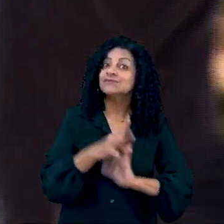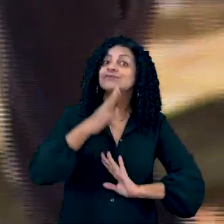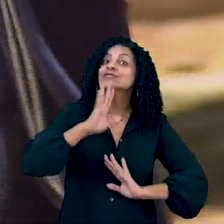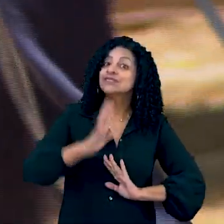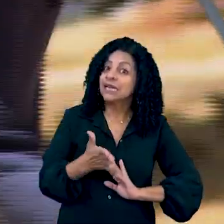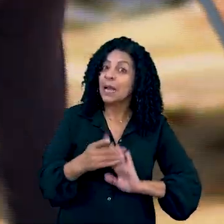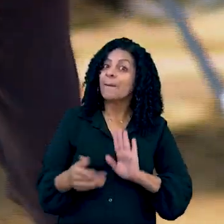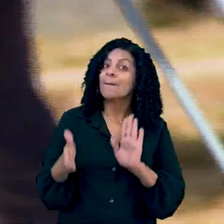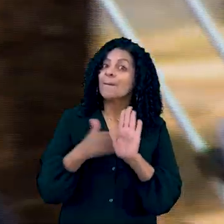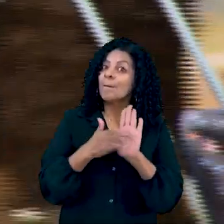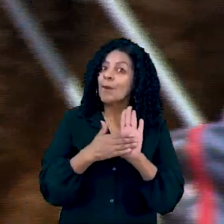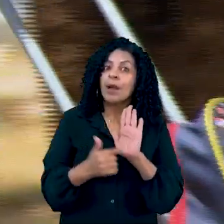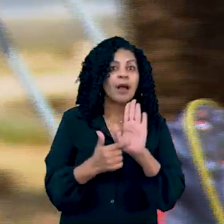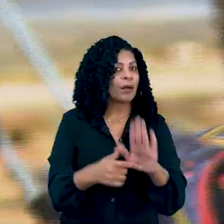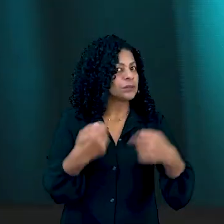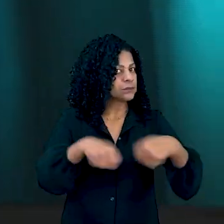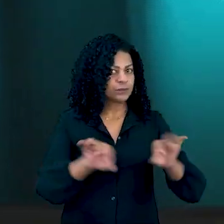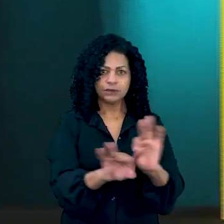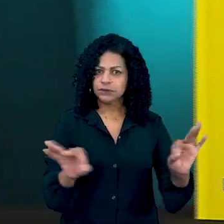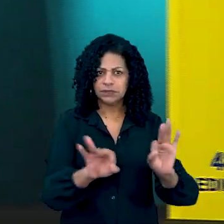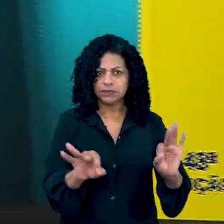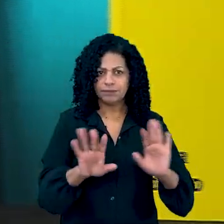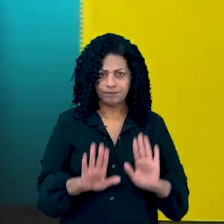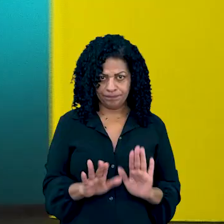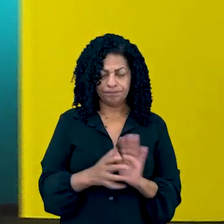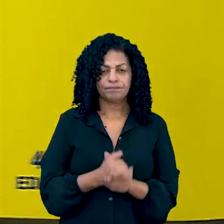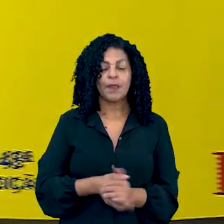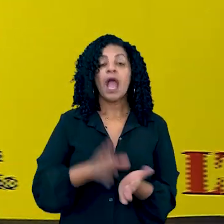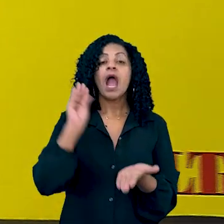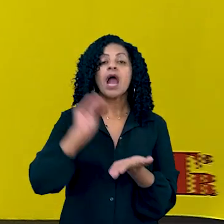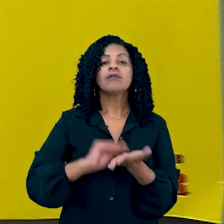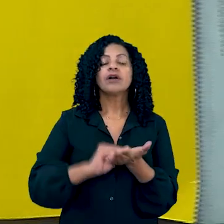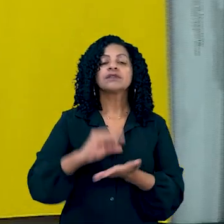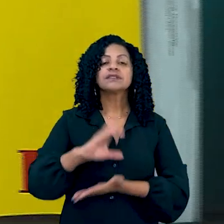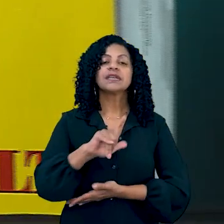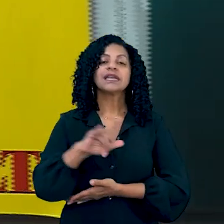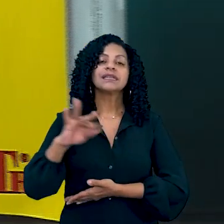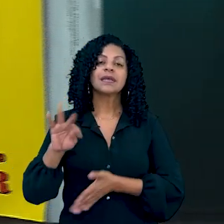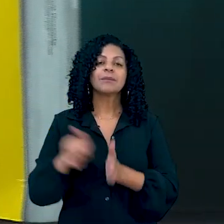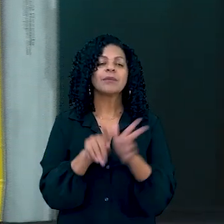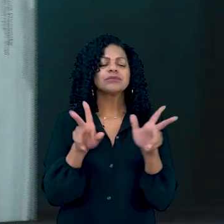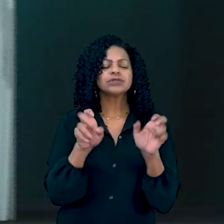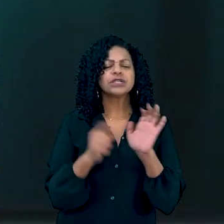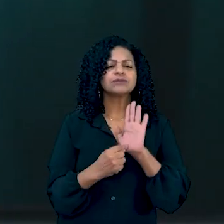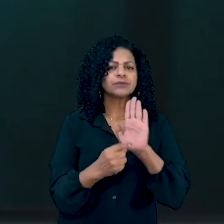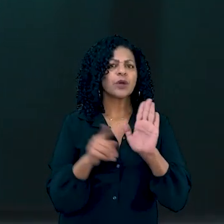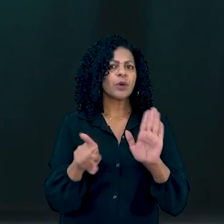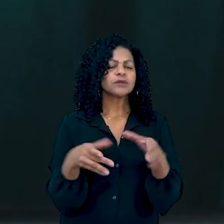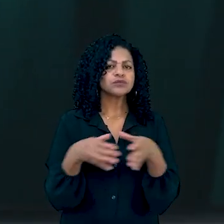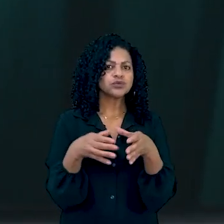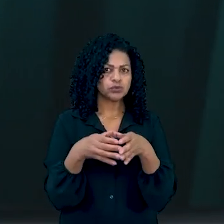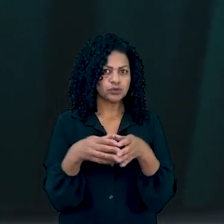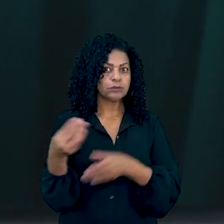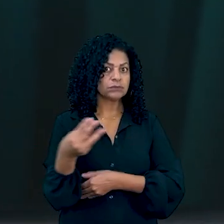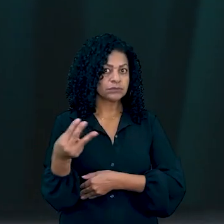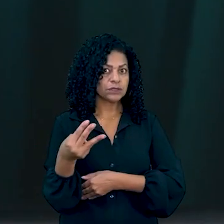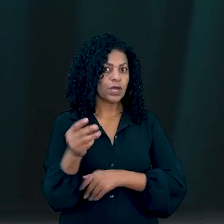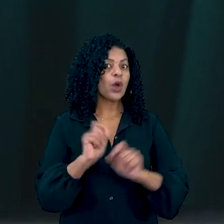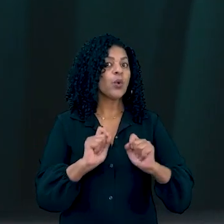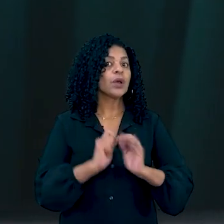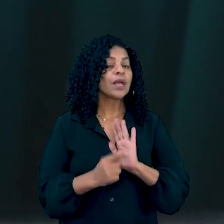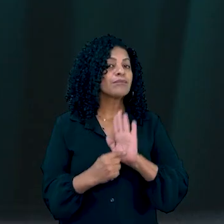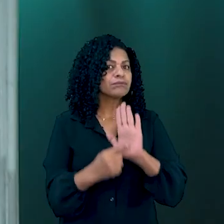e não precisa ser comprovado. Diante da falta de previsão na CLT sobre o tema, a terceira turma aplicou,